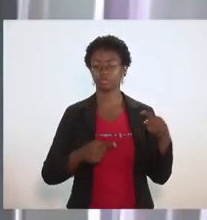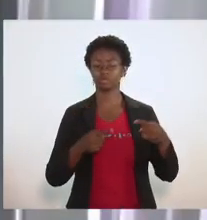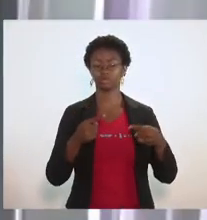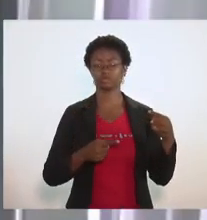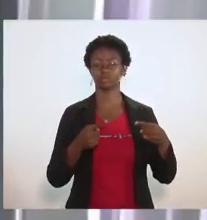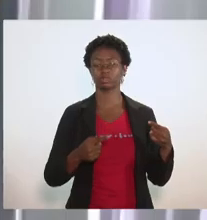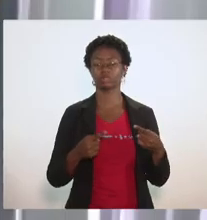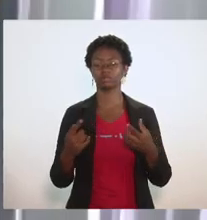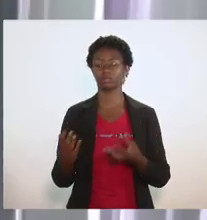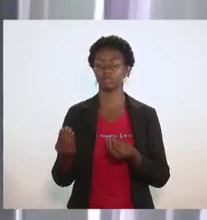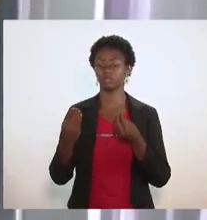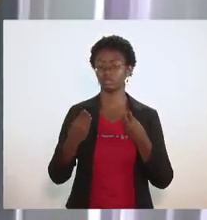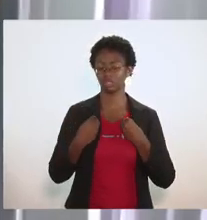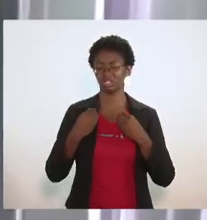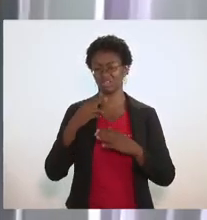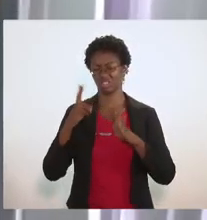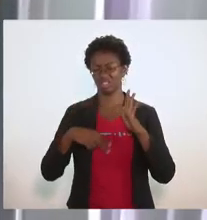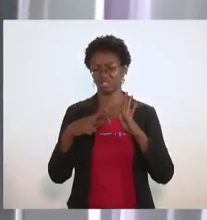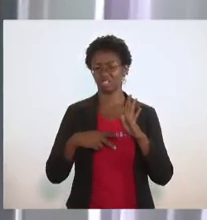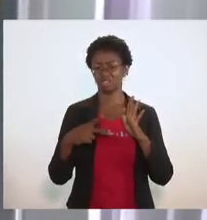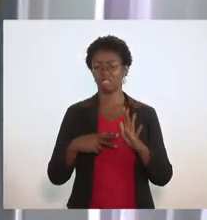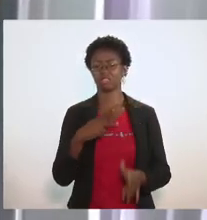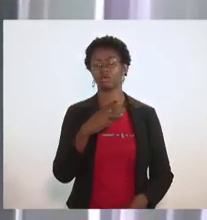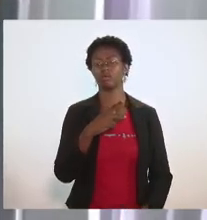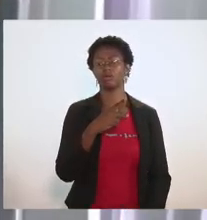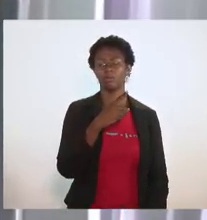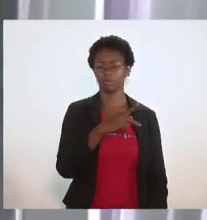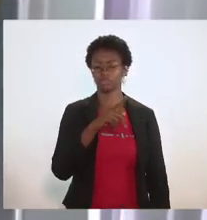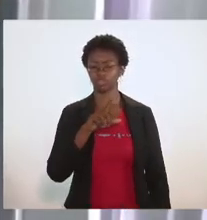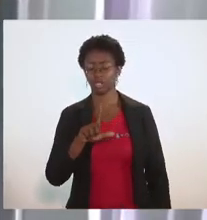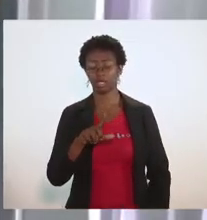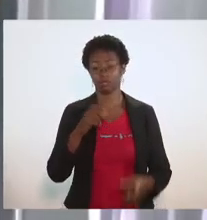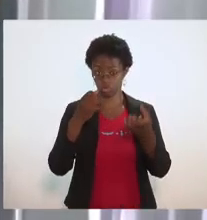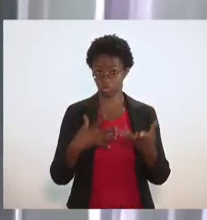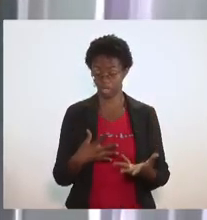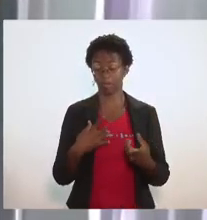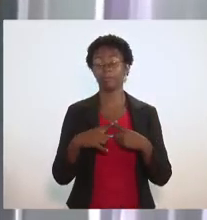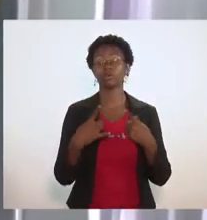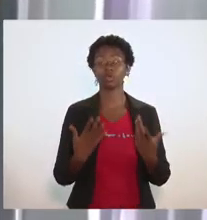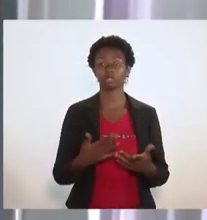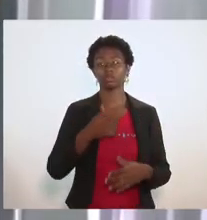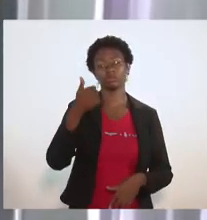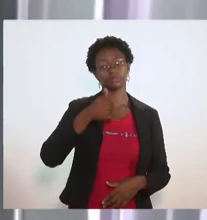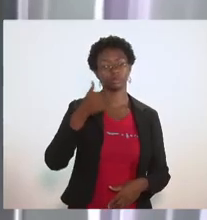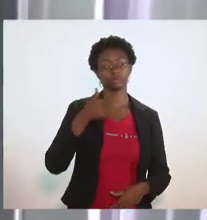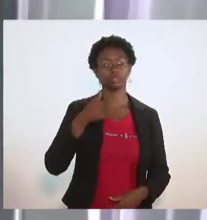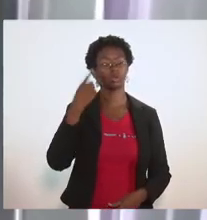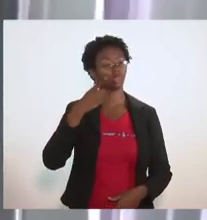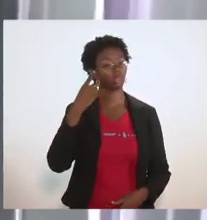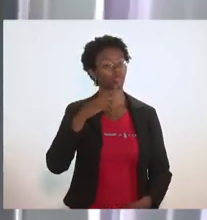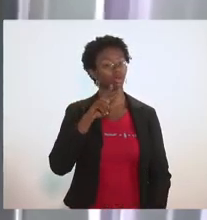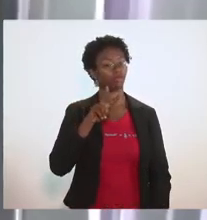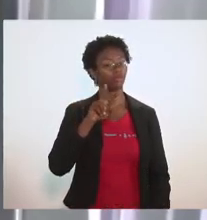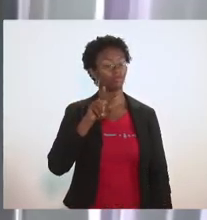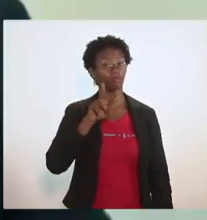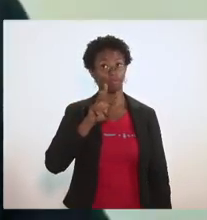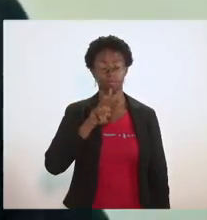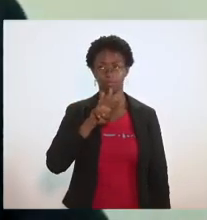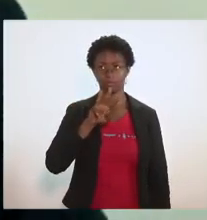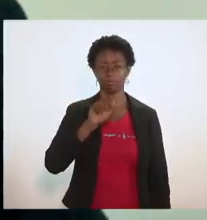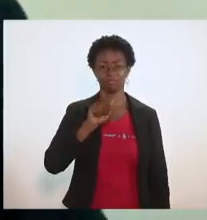pública. Obrigado, deputado Mink. Deputado, para discutir, deputado Valdec. Presidente, eu vou inclusive pedir a